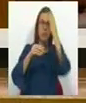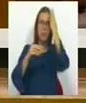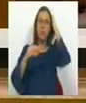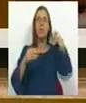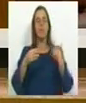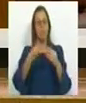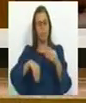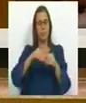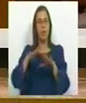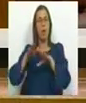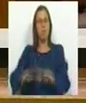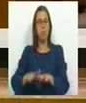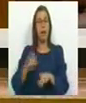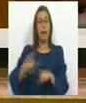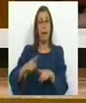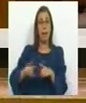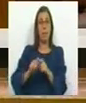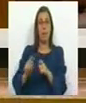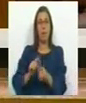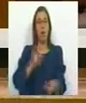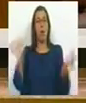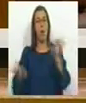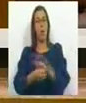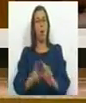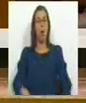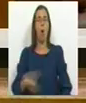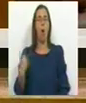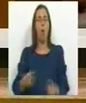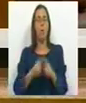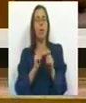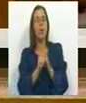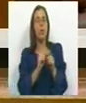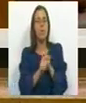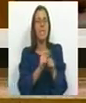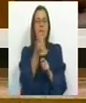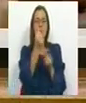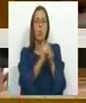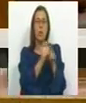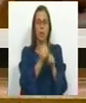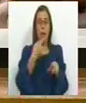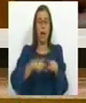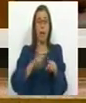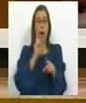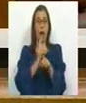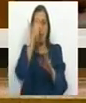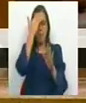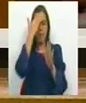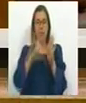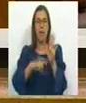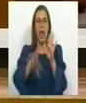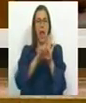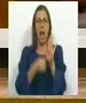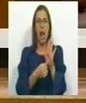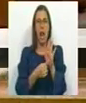renda, pelo congelamento das rendas, em vez de optarem pelo subsídio de renda, como está previsto na